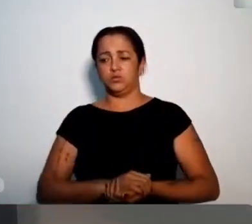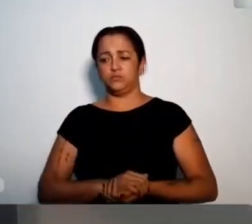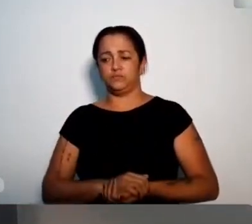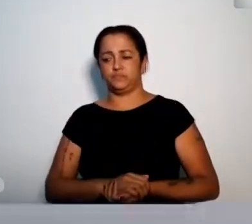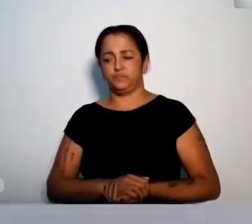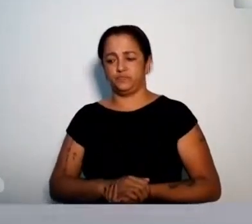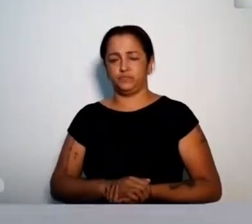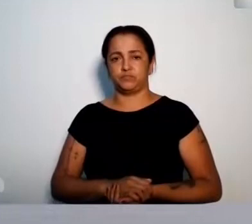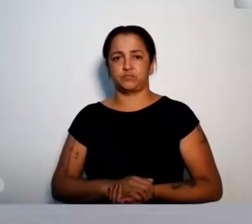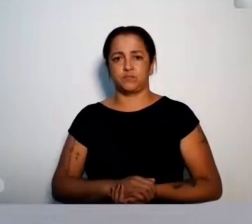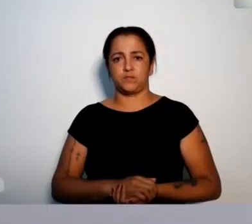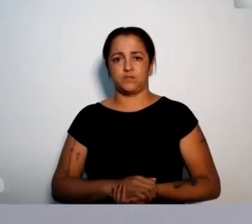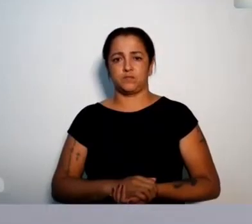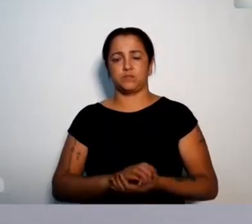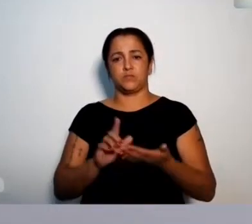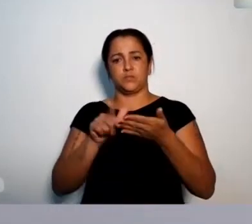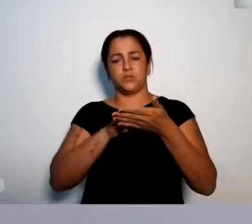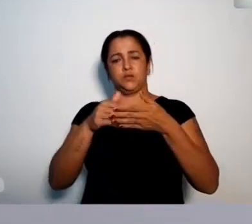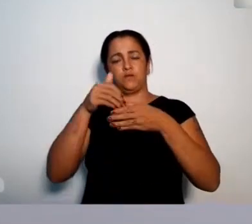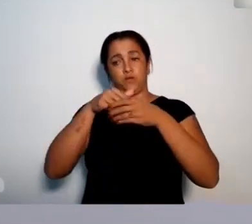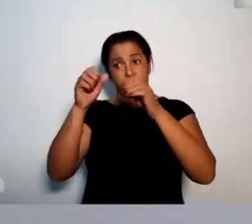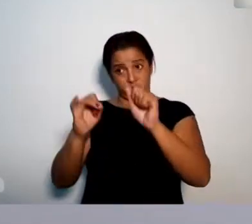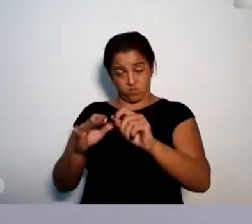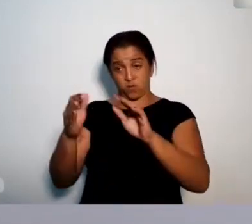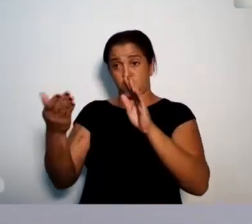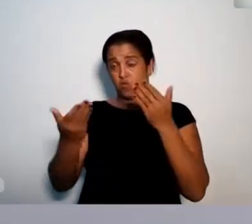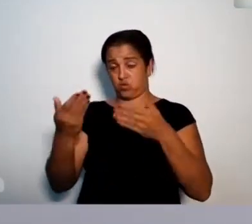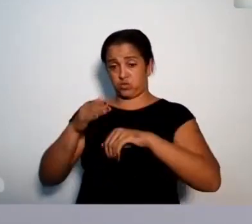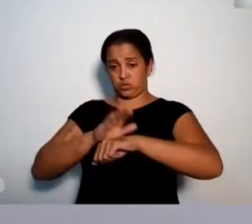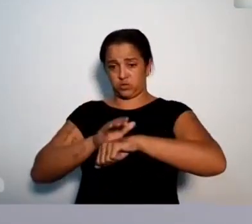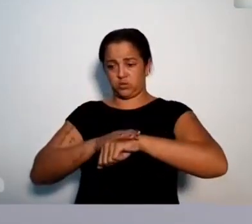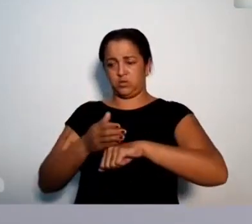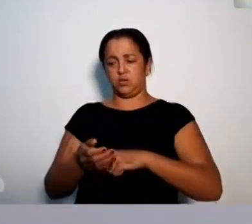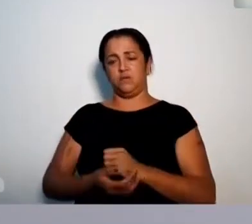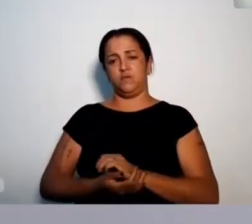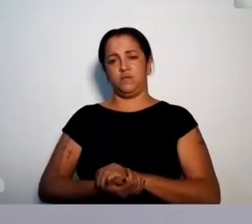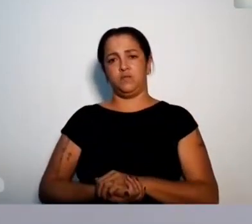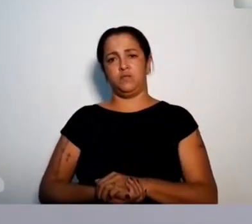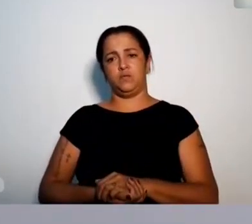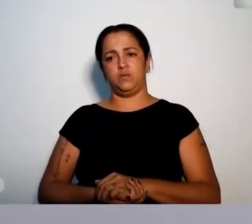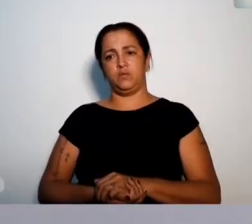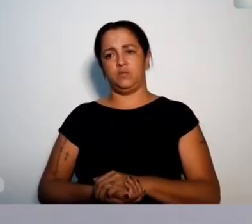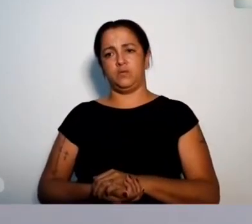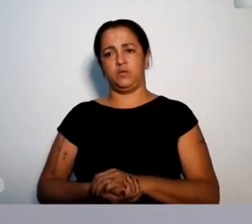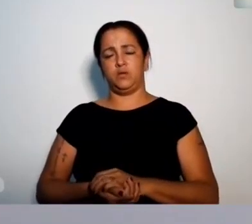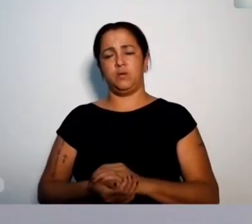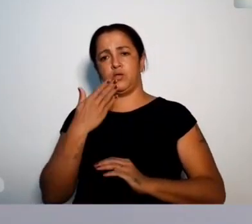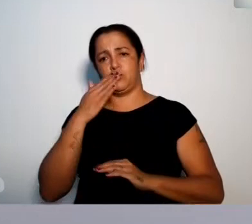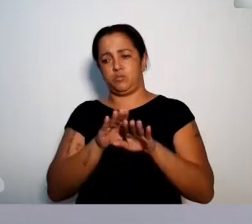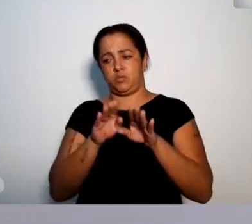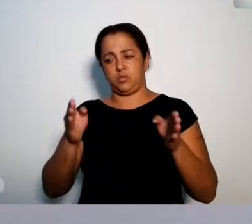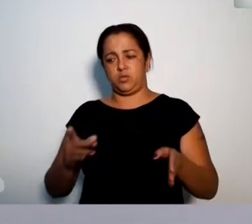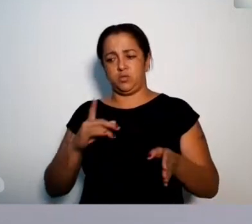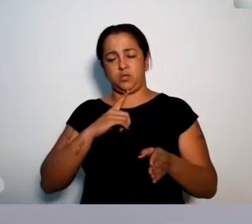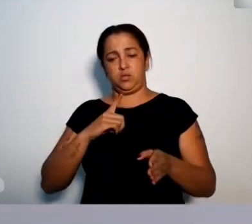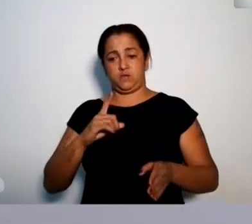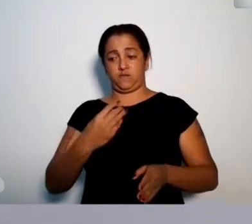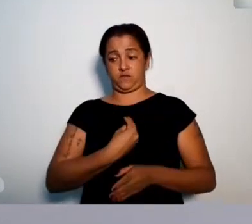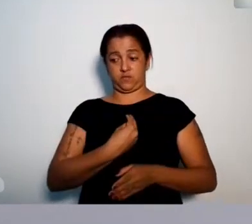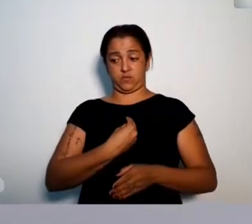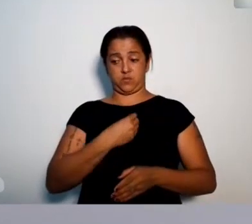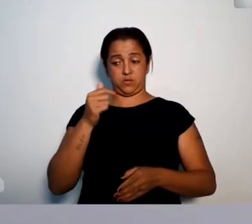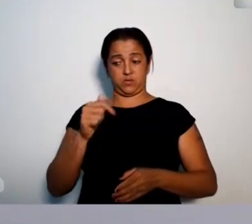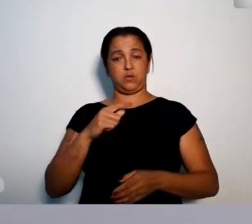Antes de colocar em votação, eu queria explicar que hoje à tarde, a pedido dessa mesa, tiveram aqui o César e